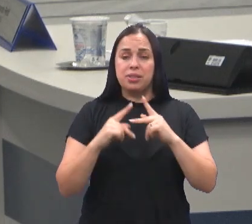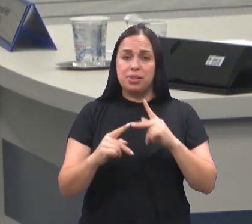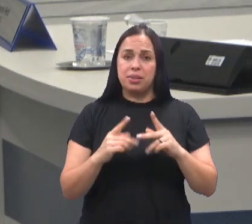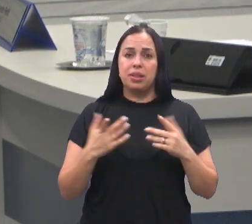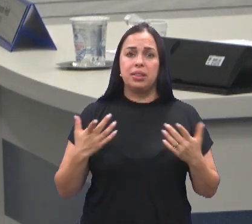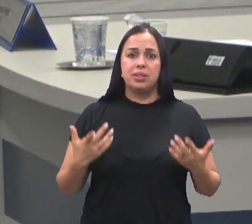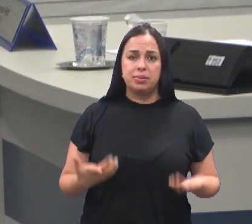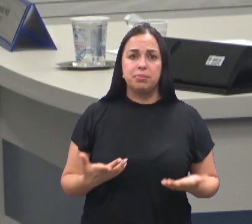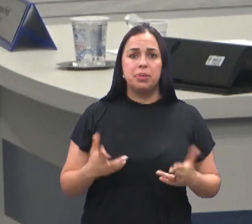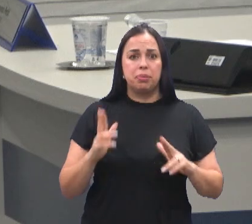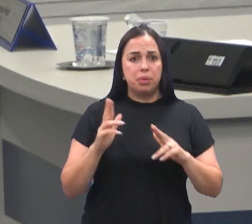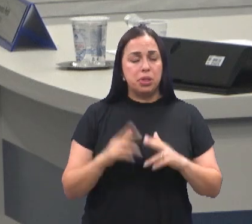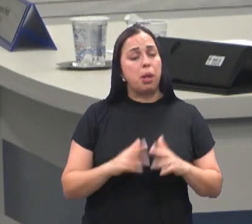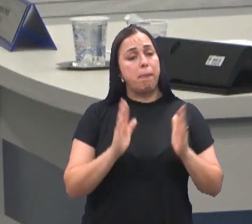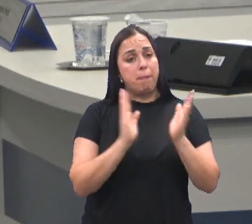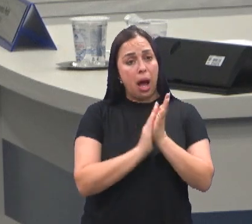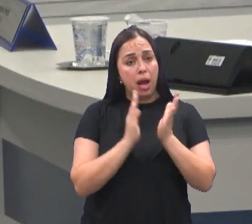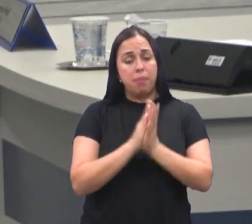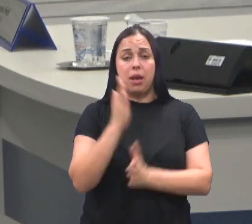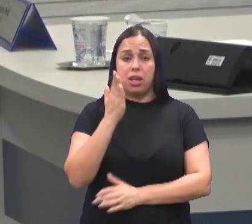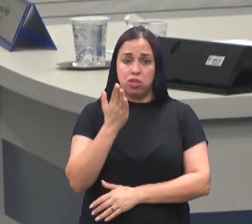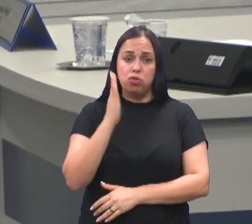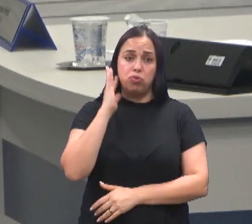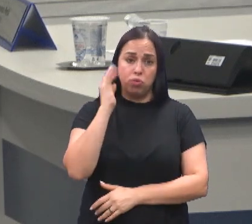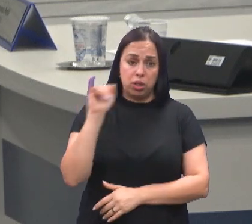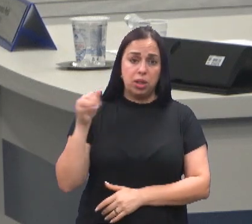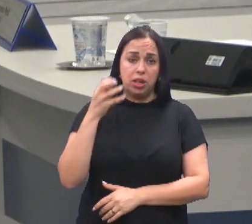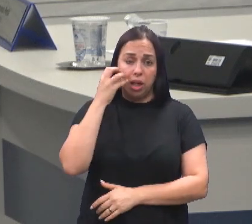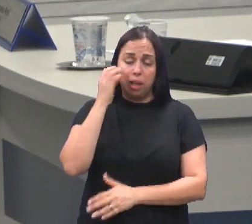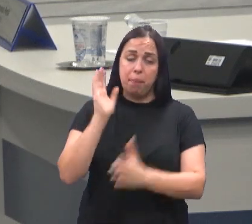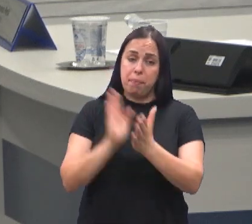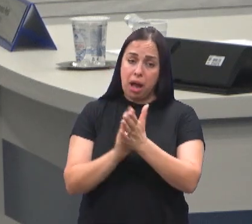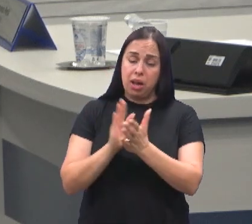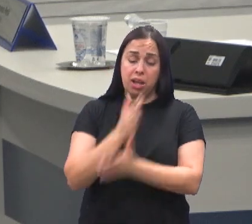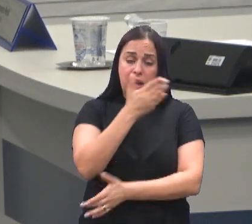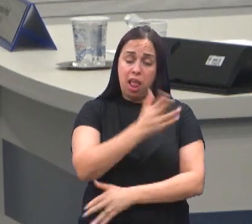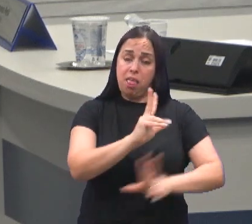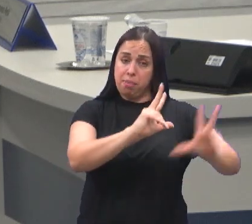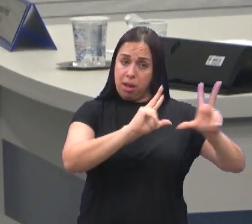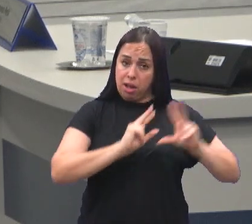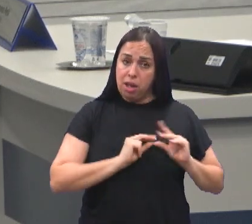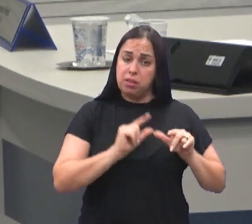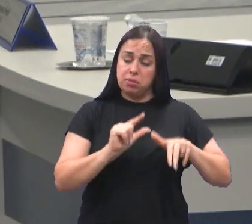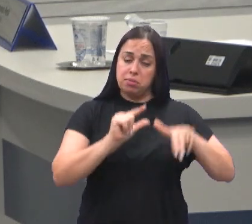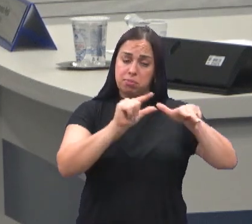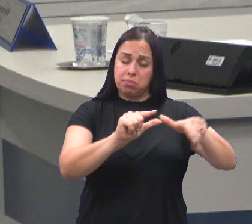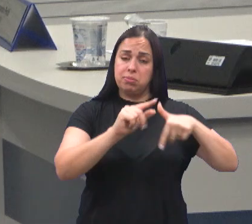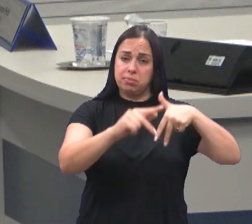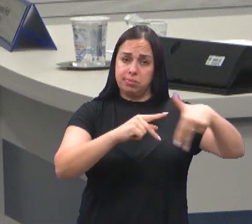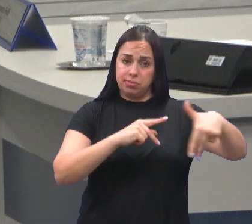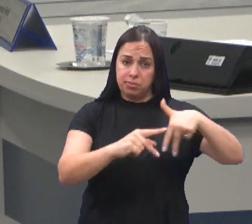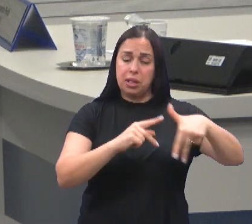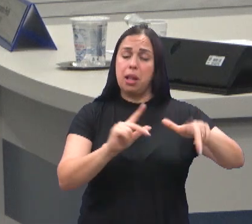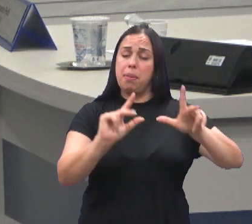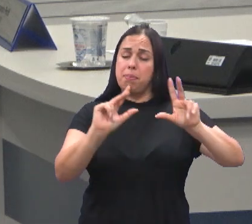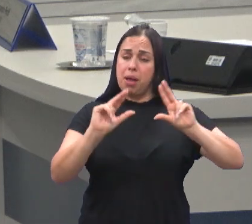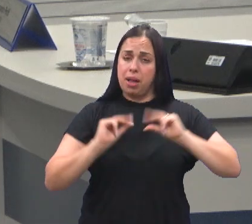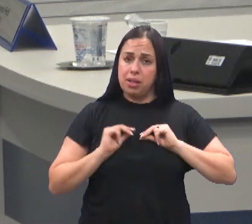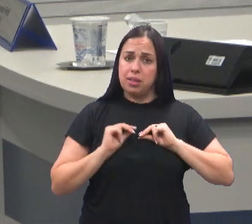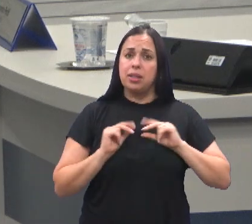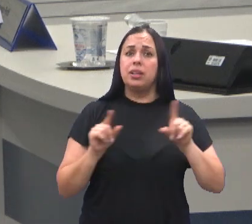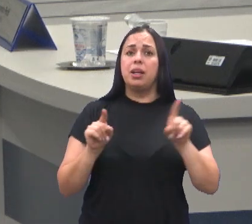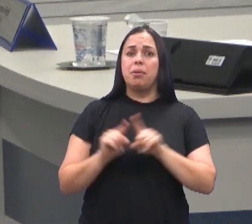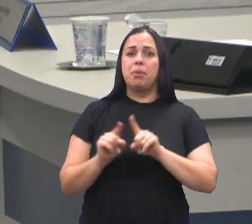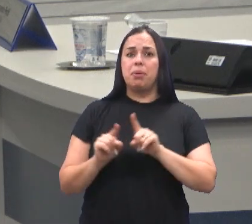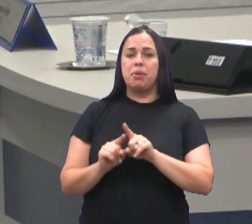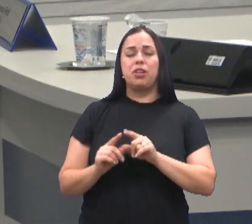de antemão, parabéns pela vossa iniciativa, uma pessoa que merece o título de cidadão joseense, e já deixo aqui